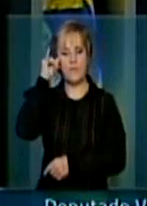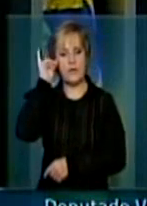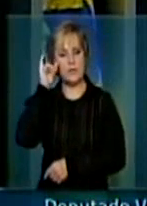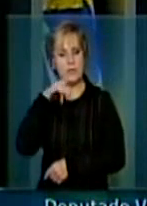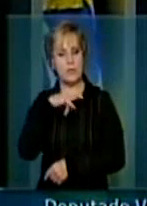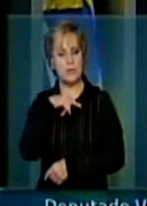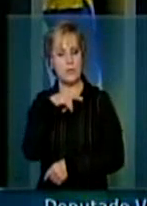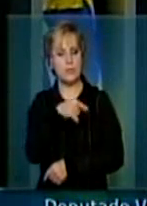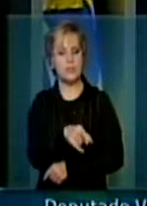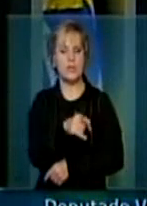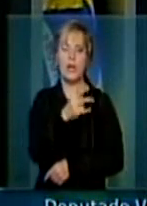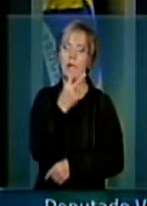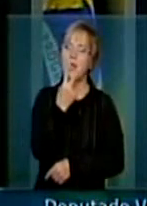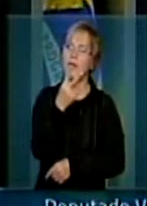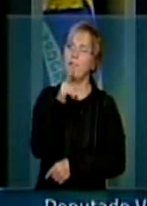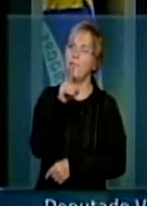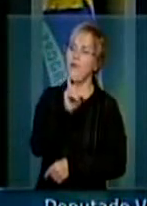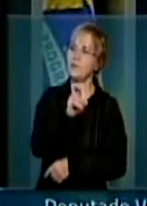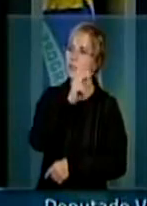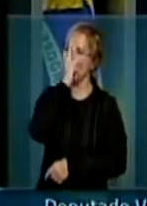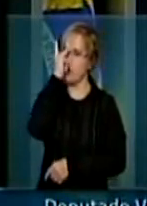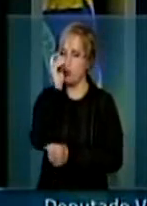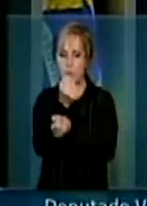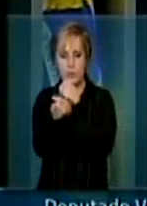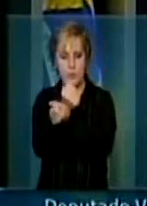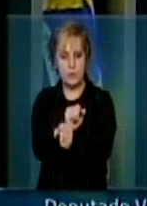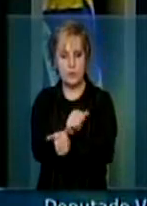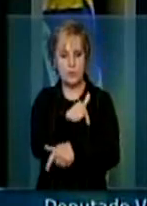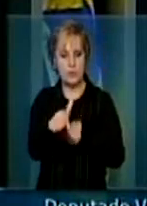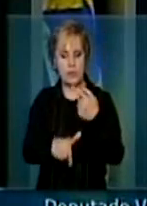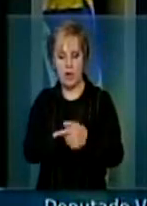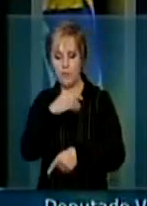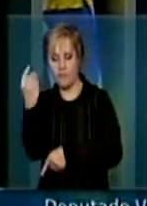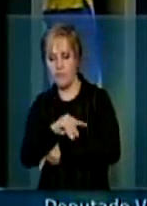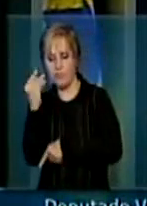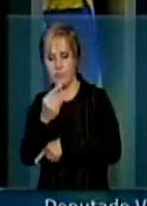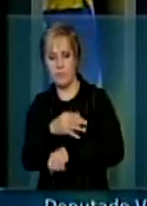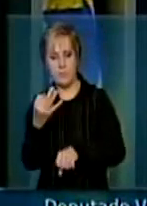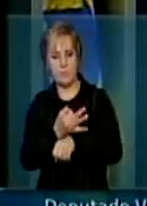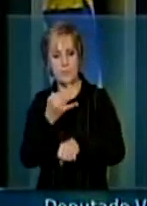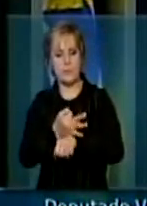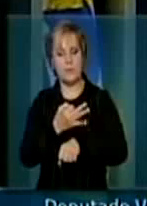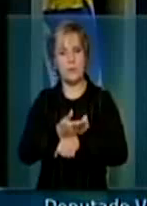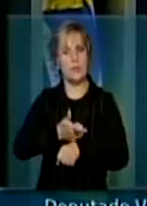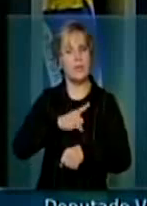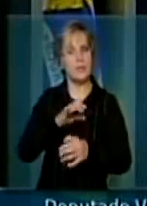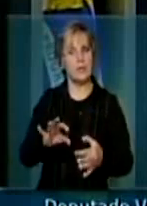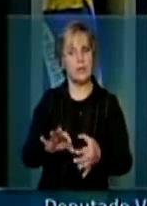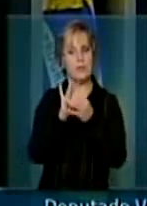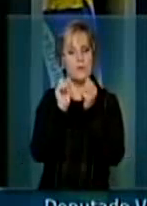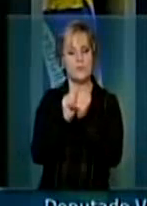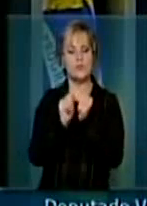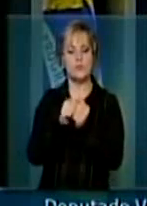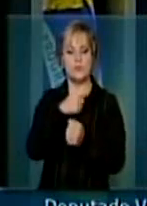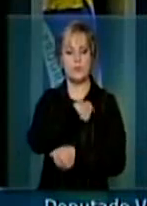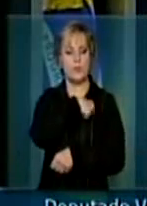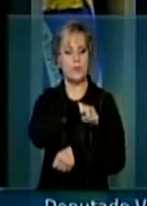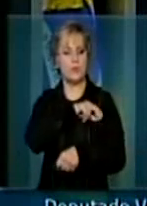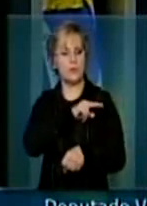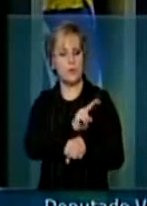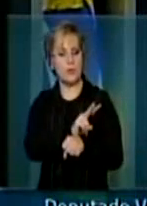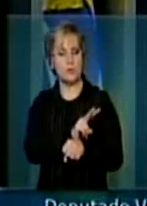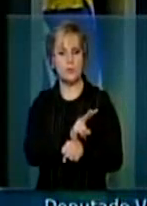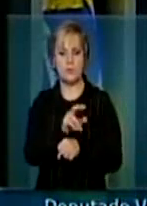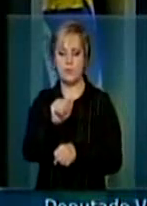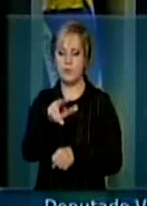lá 25 seres humanos escravizados. E foi uma parceria com os auditores fiscais e